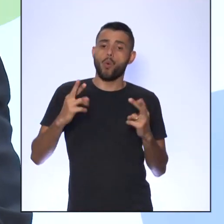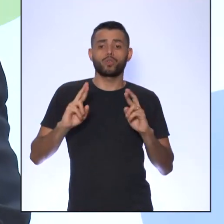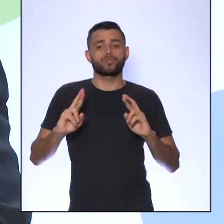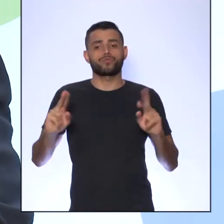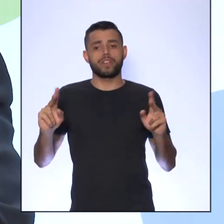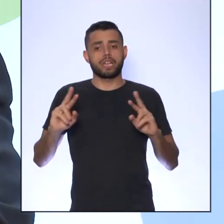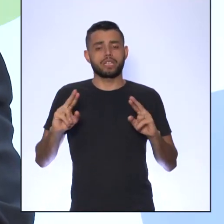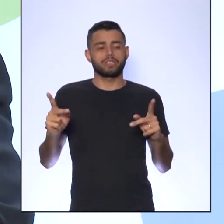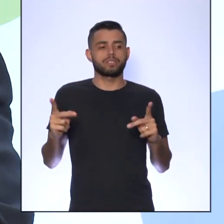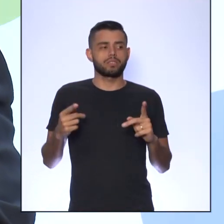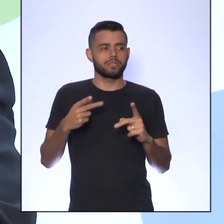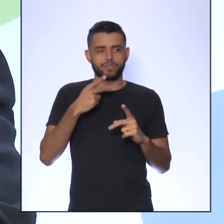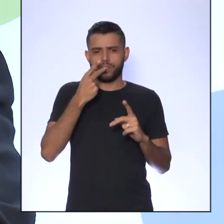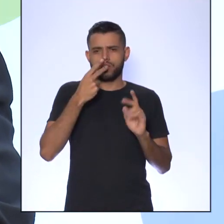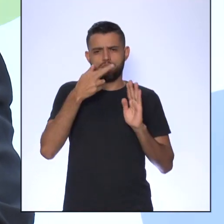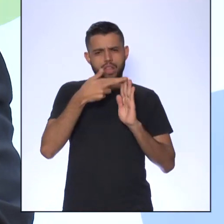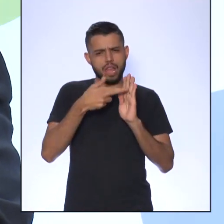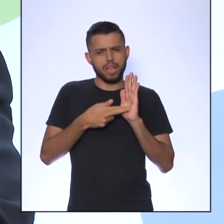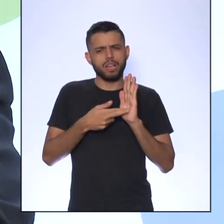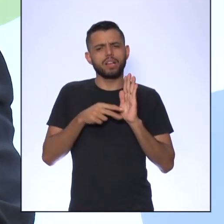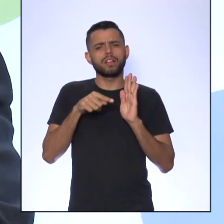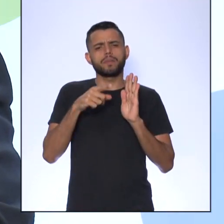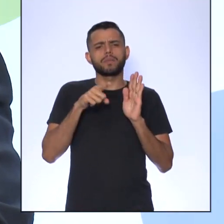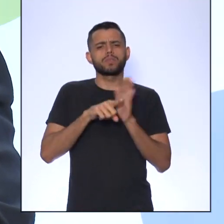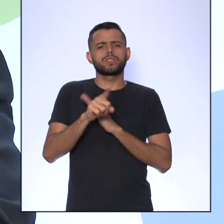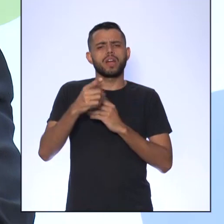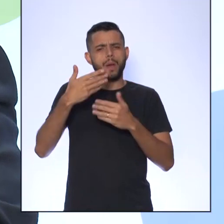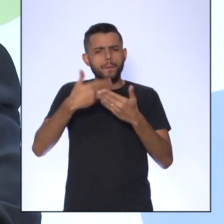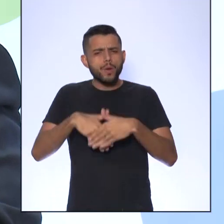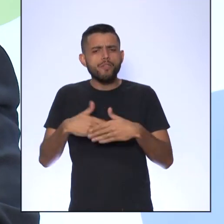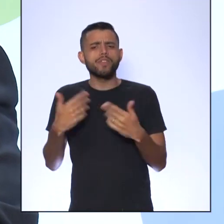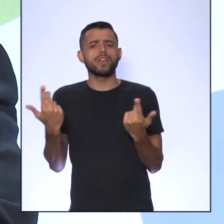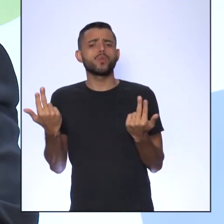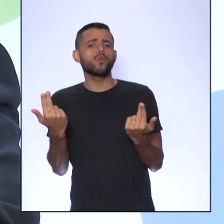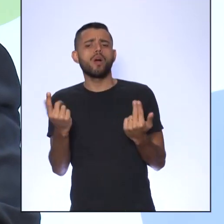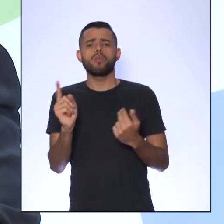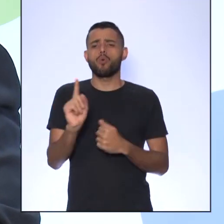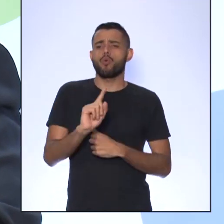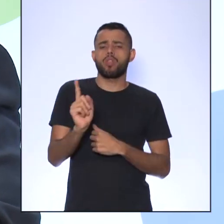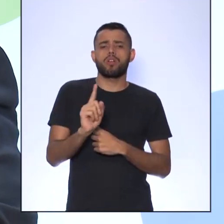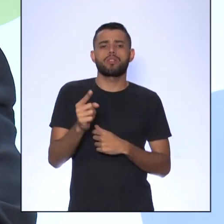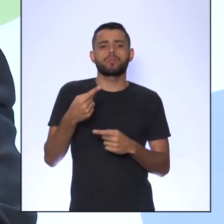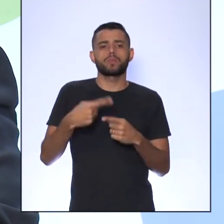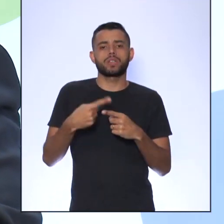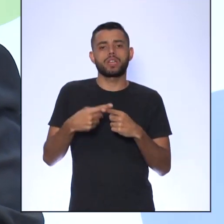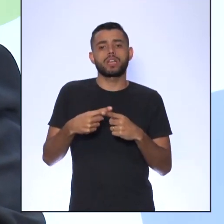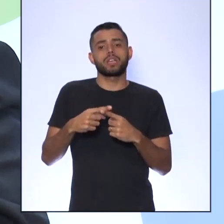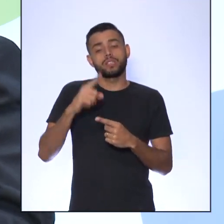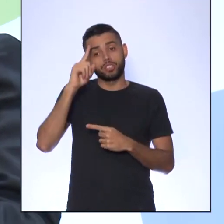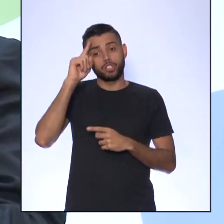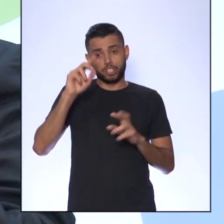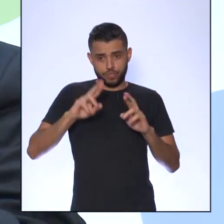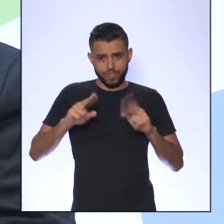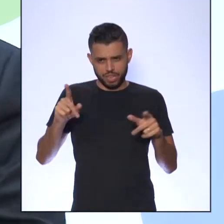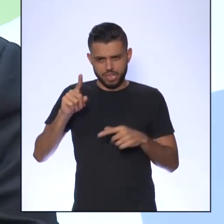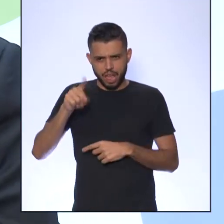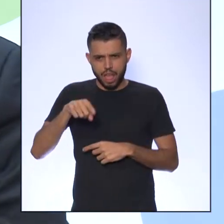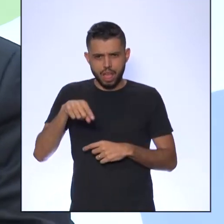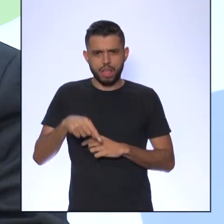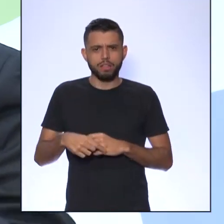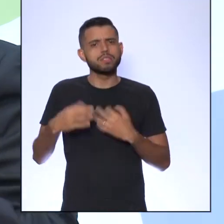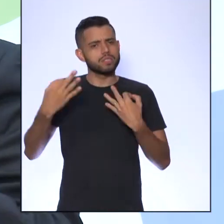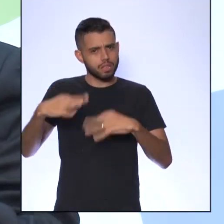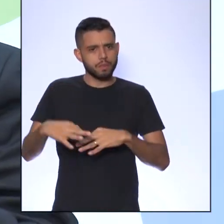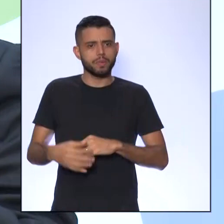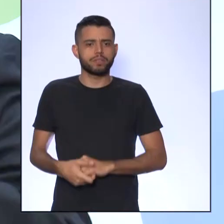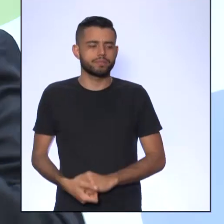a gente falando da regra, a Daniele pergunta, as provas vão ser igual ou não? Porque são em dias diferentes, né? Exatamente,